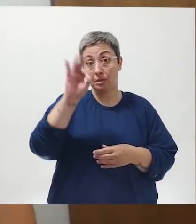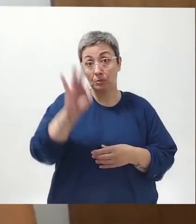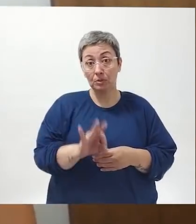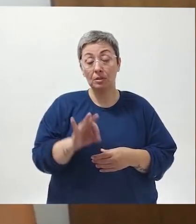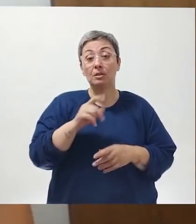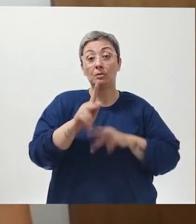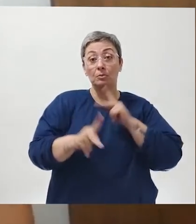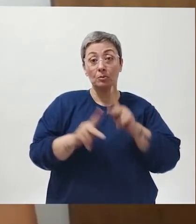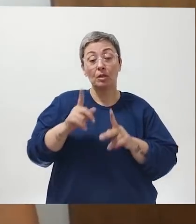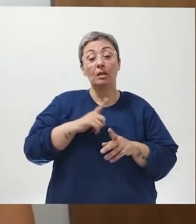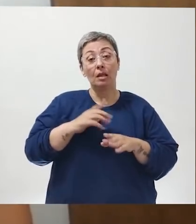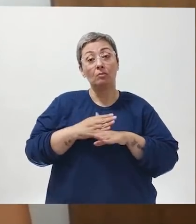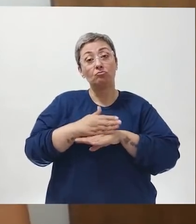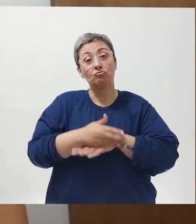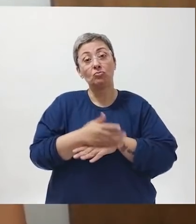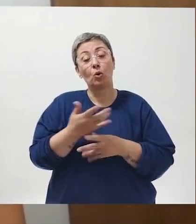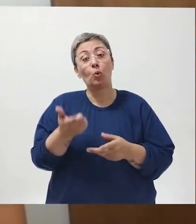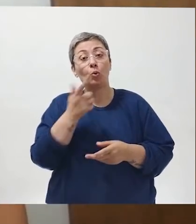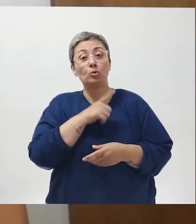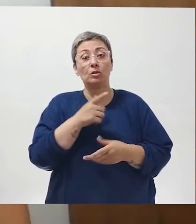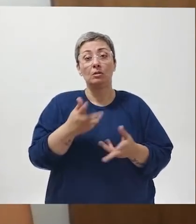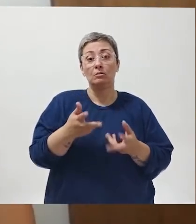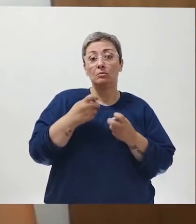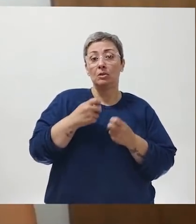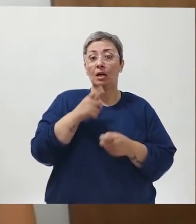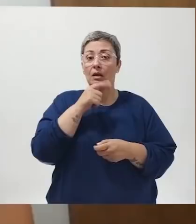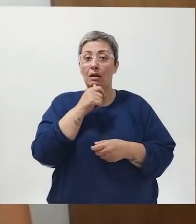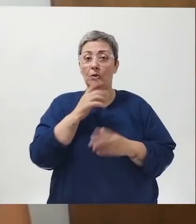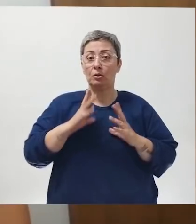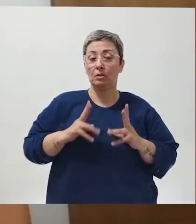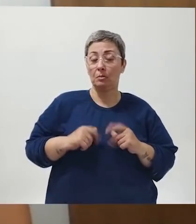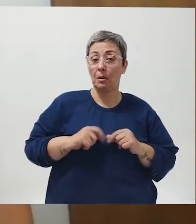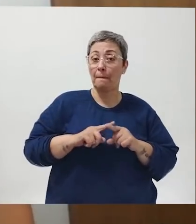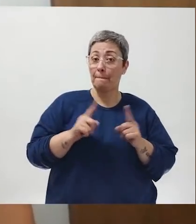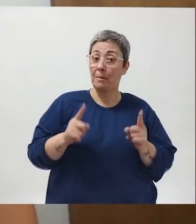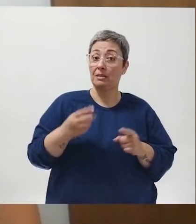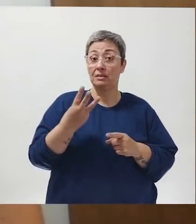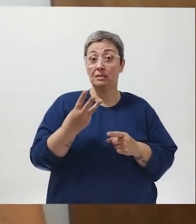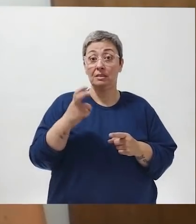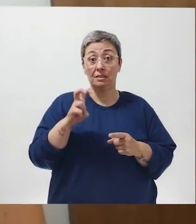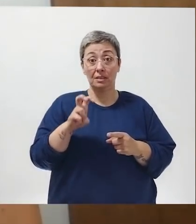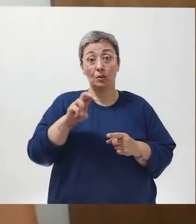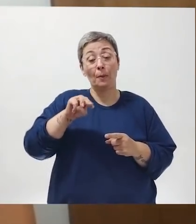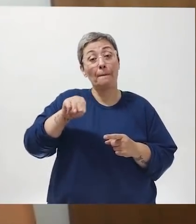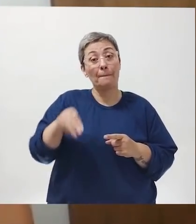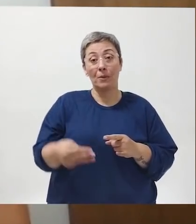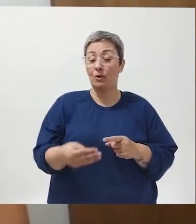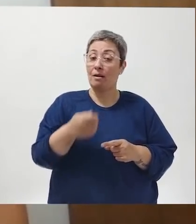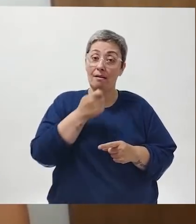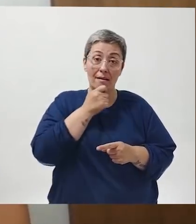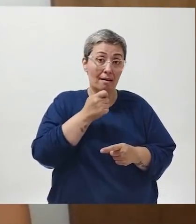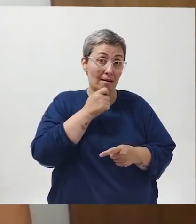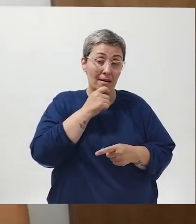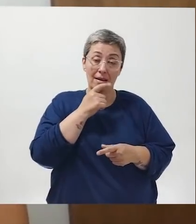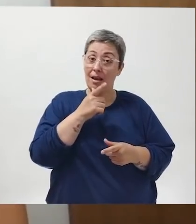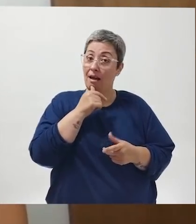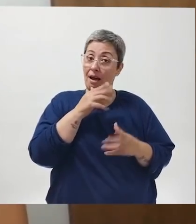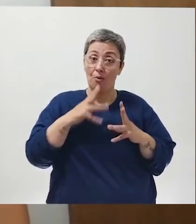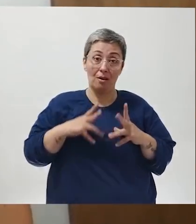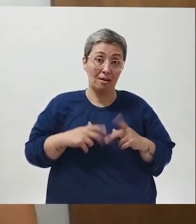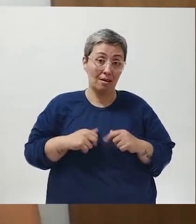da população tem acesso à água tratada, mas mesmo assim, 35 milhões de pessoas ainda não têm acesso a